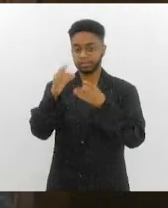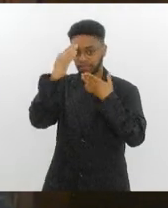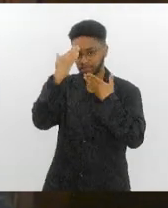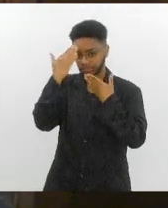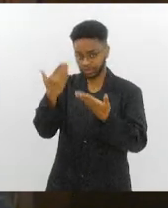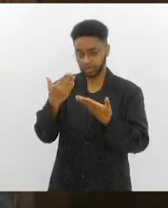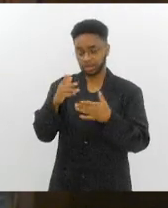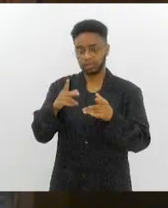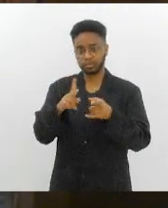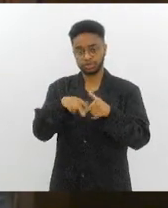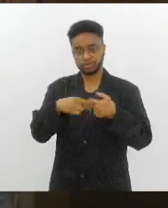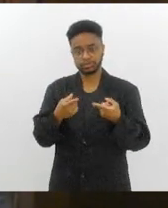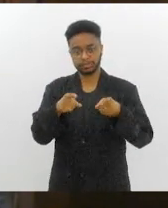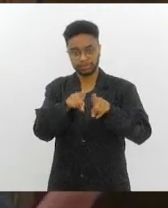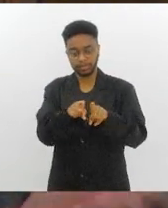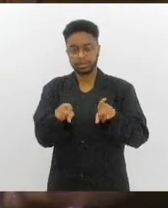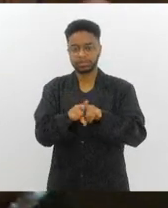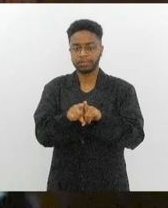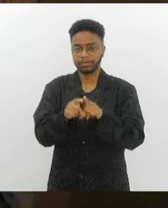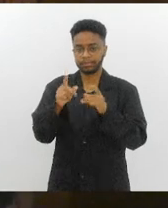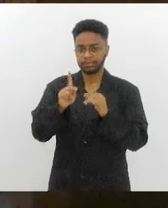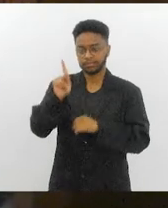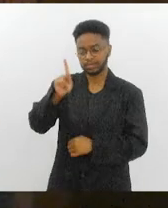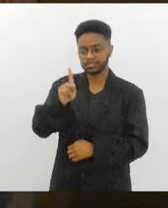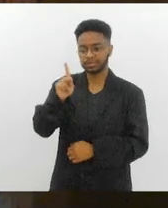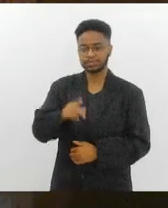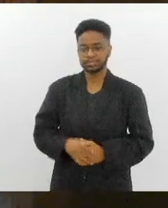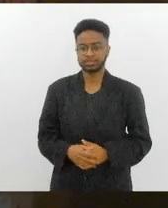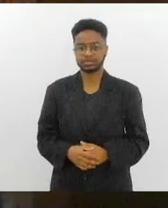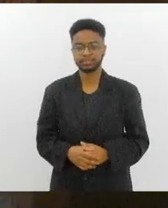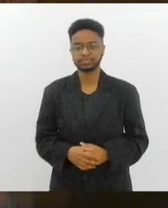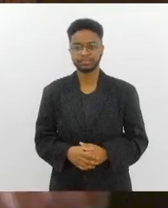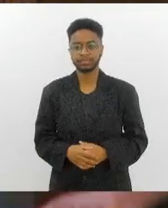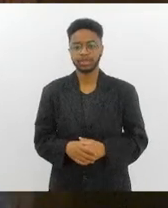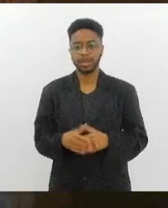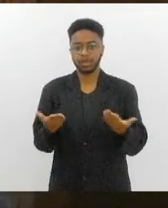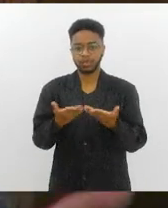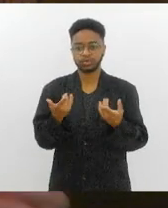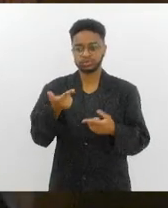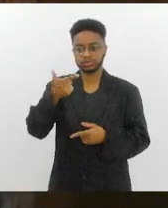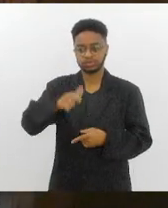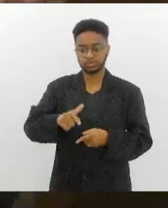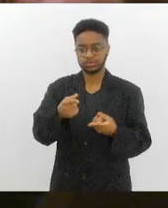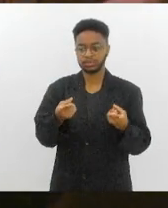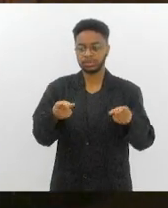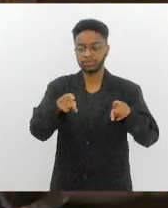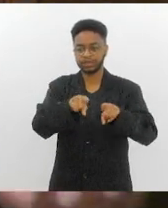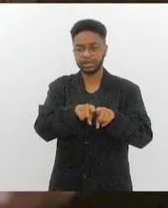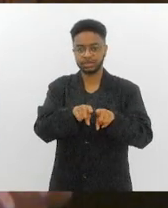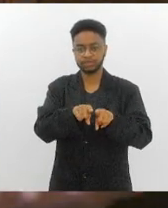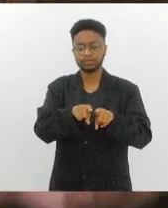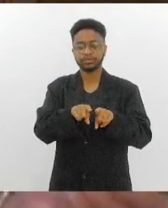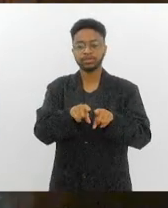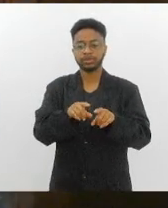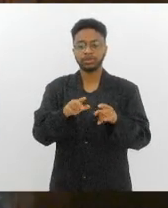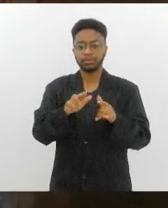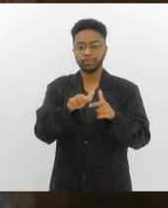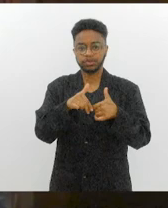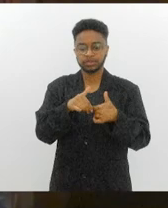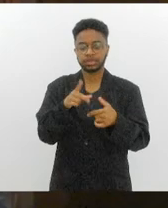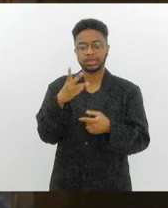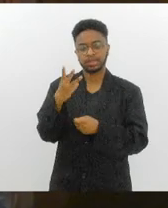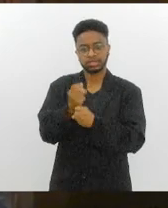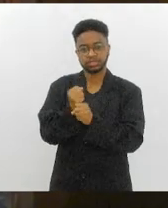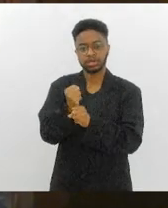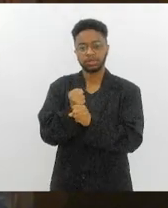e muito obrigado a Petrobras, que volta a ser parceira da companhia após 3 anos de obscuridade